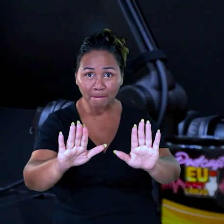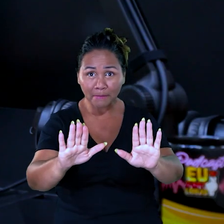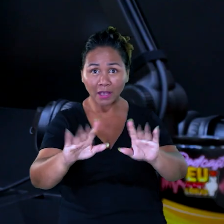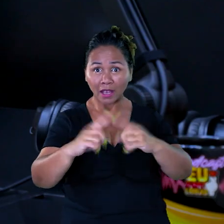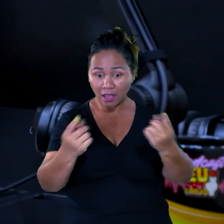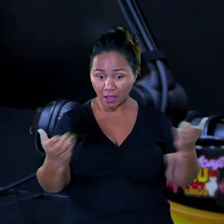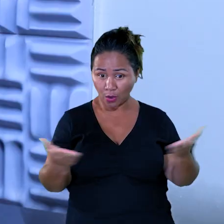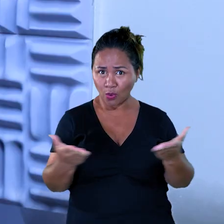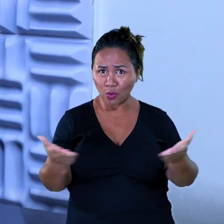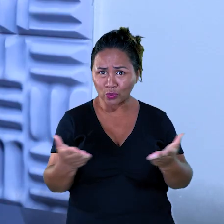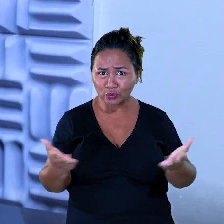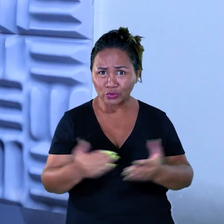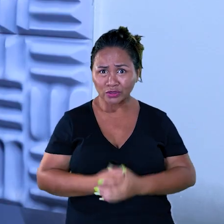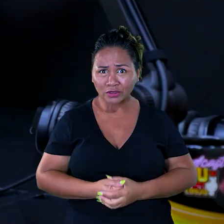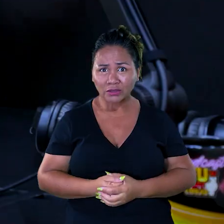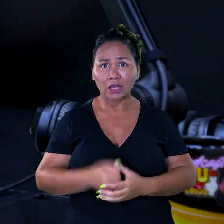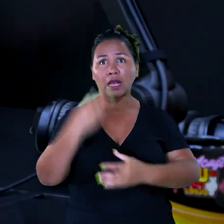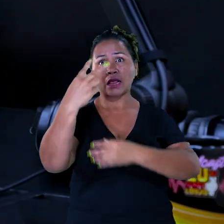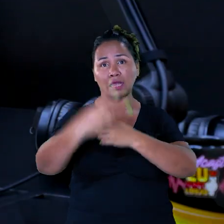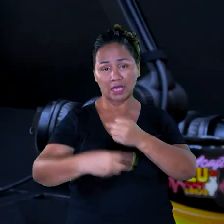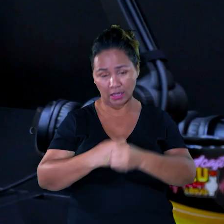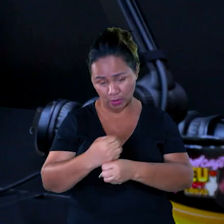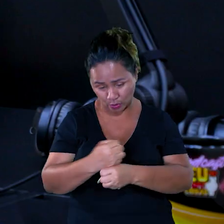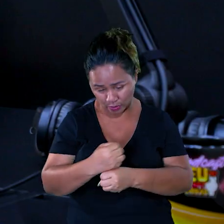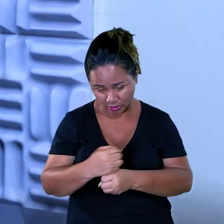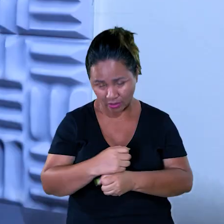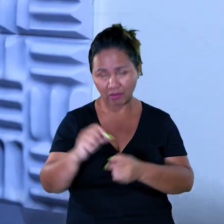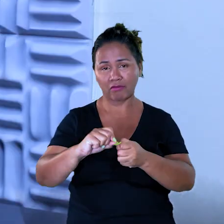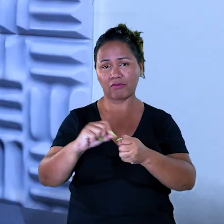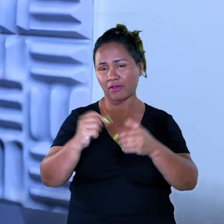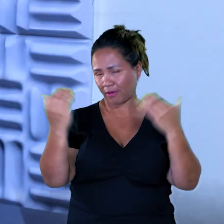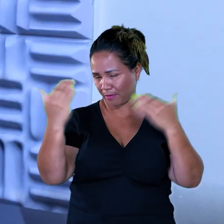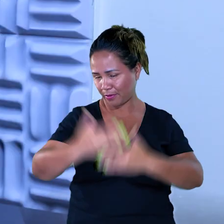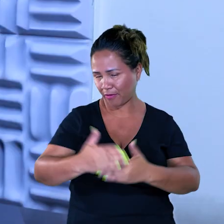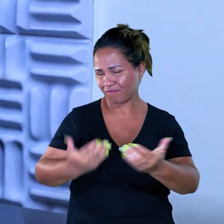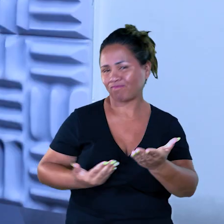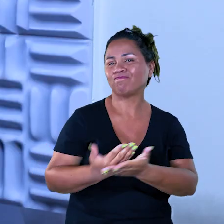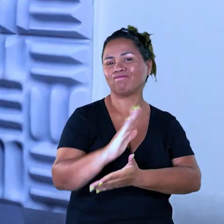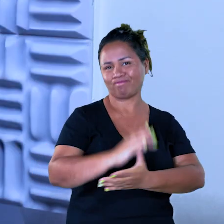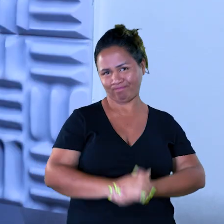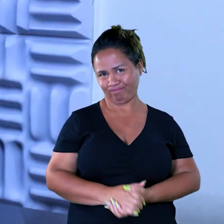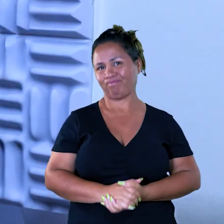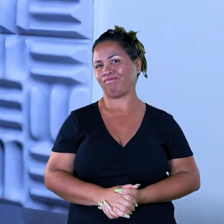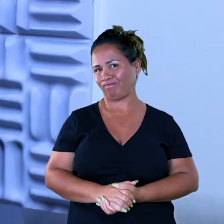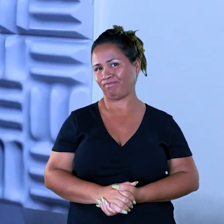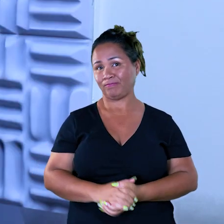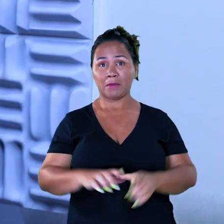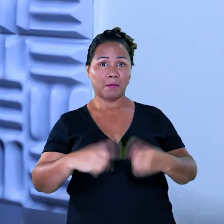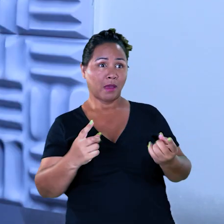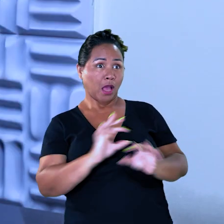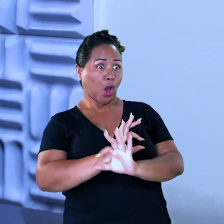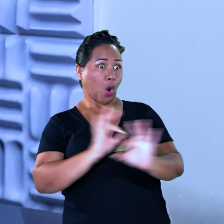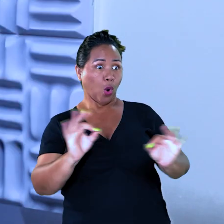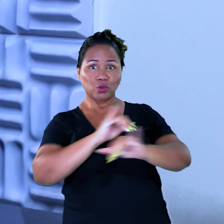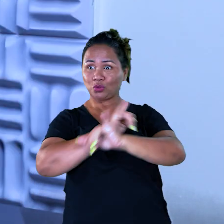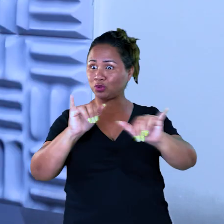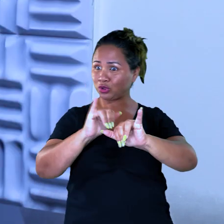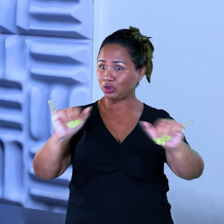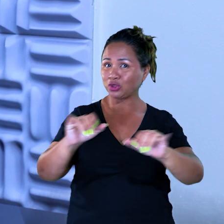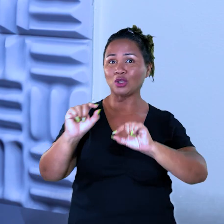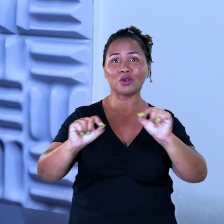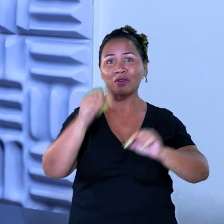né? Todo ano a gente tá lá. Mas a gente tem uma ótima Cada notícia. 2 anos, né? A cada 2 anos. Mas a última notícia é que você passou no Sim.